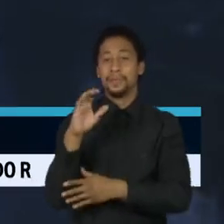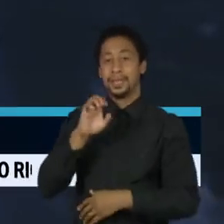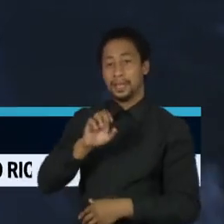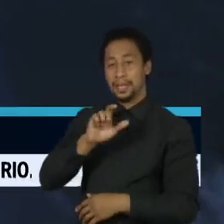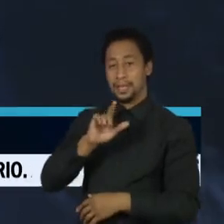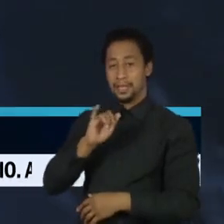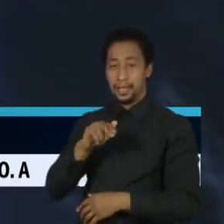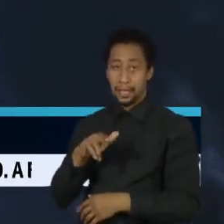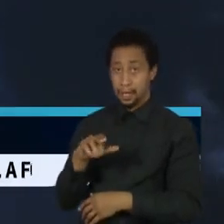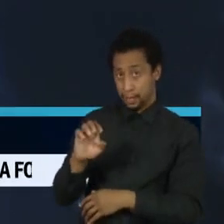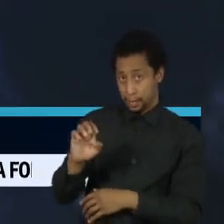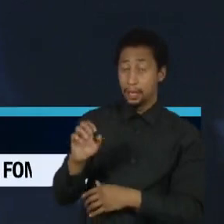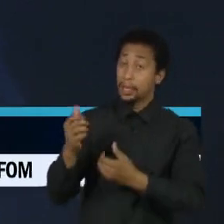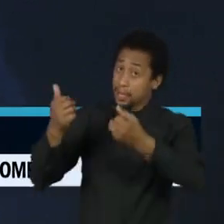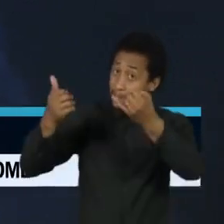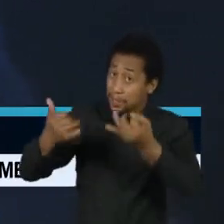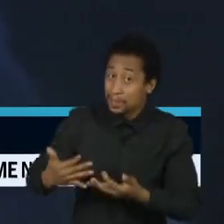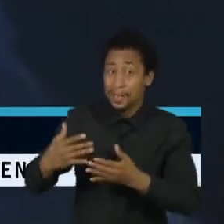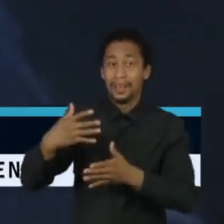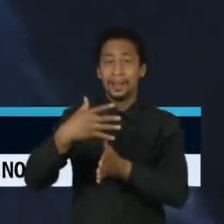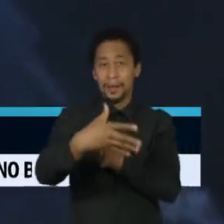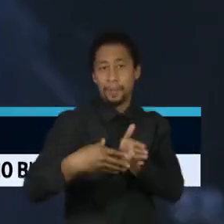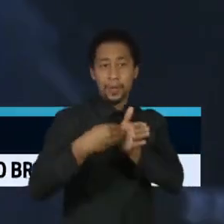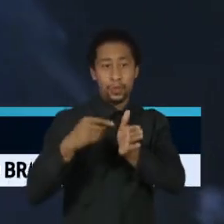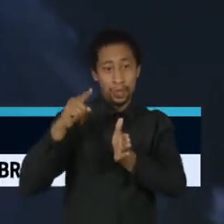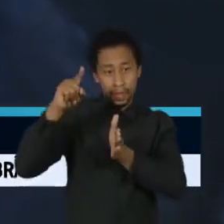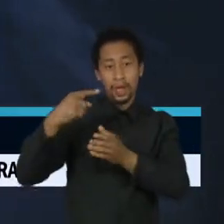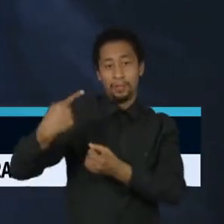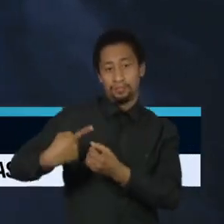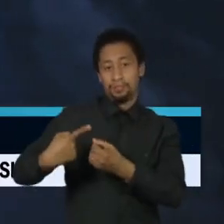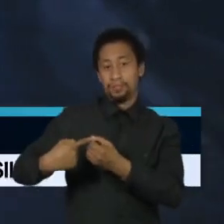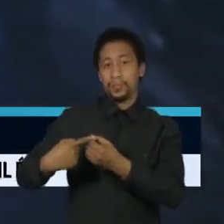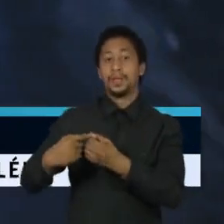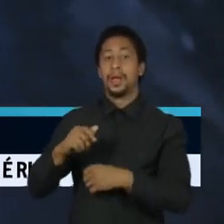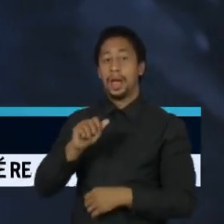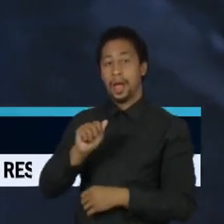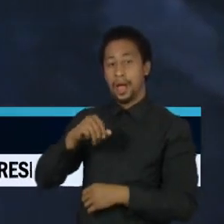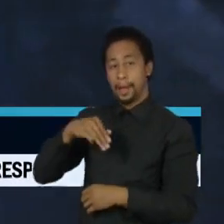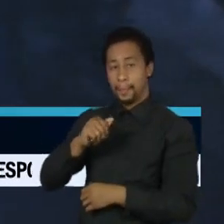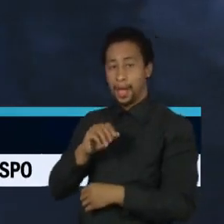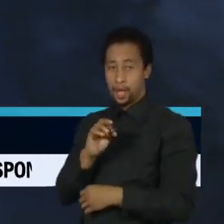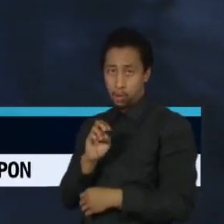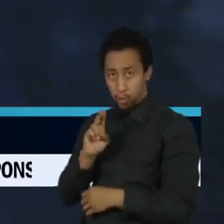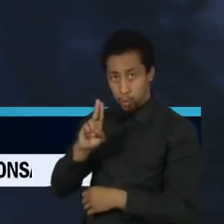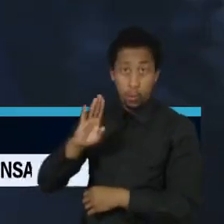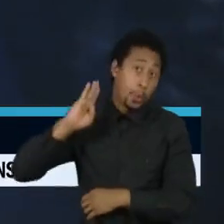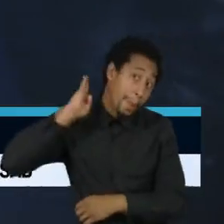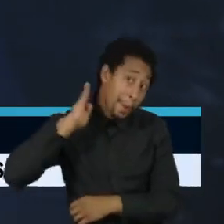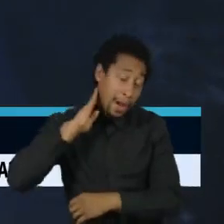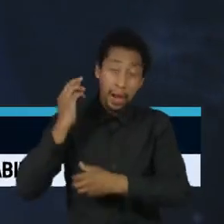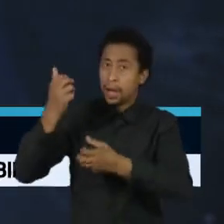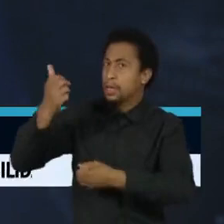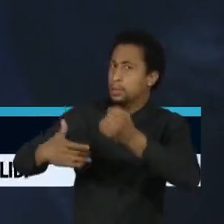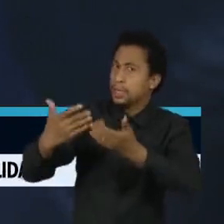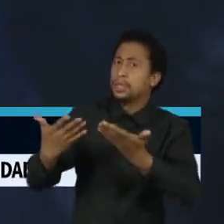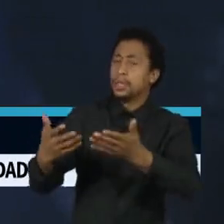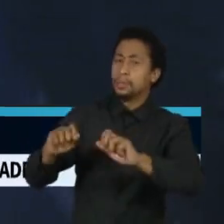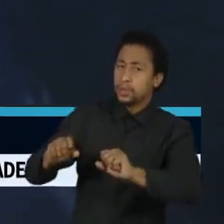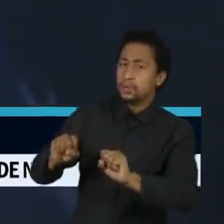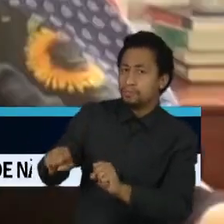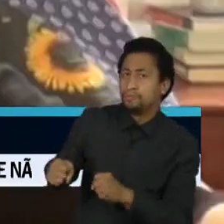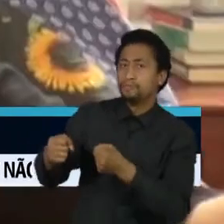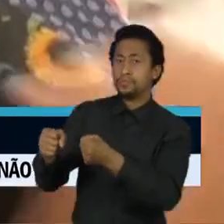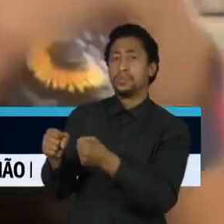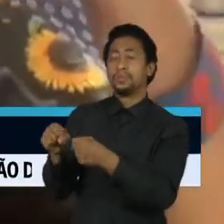o aumento da tensão no município de Anapu, no Pará, onde o Ministério Público Federal pediu proteção a agricultores atacados por